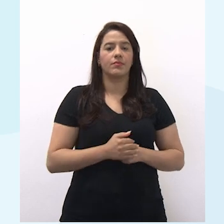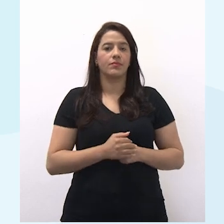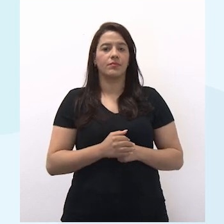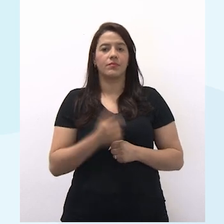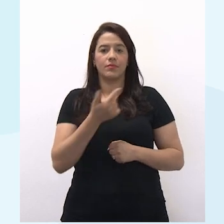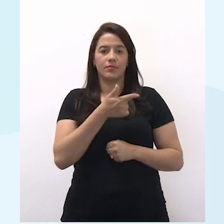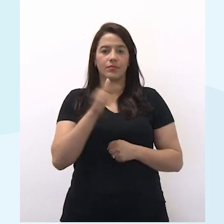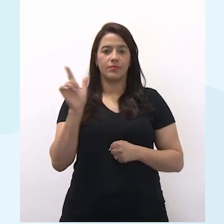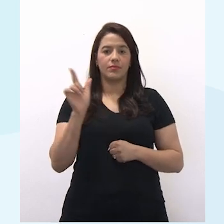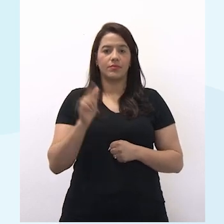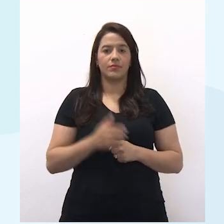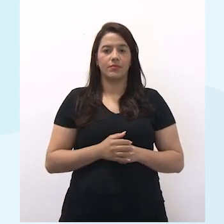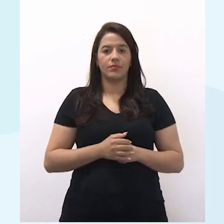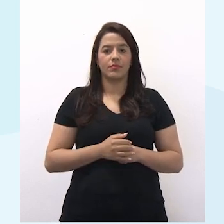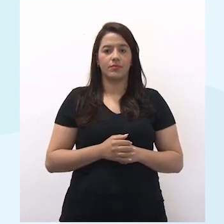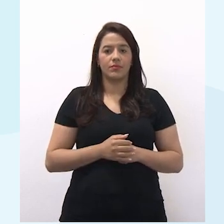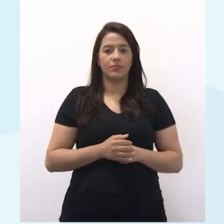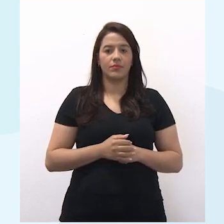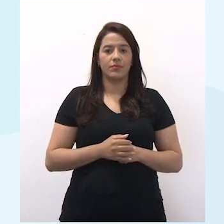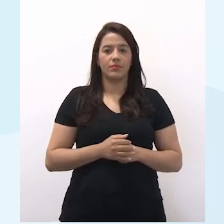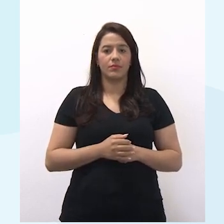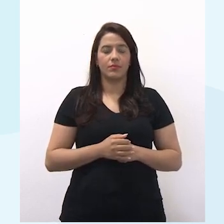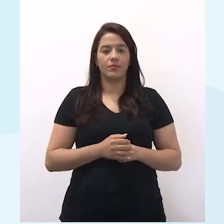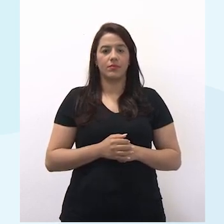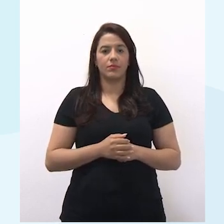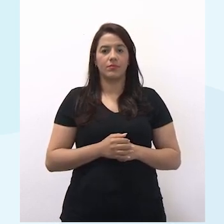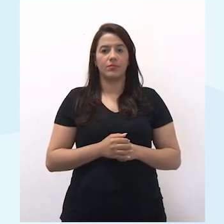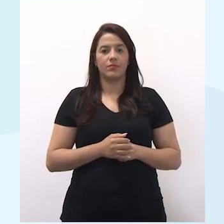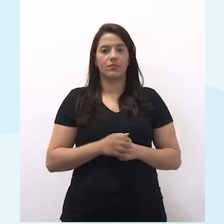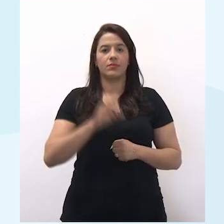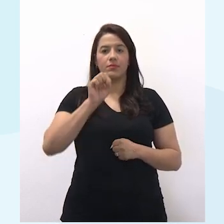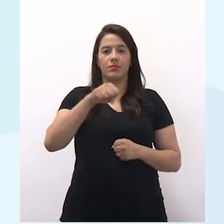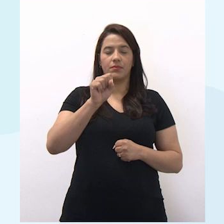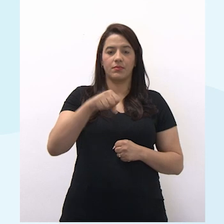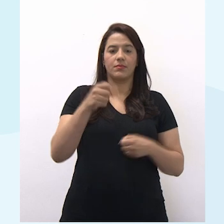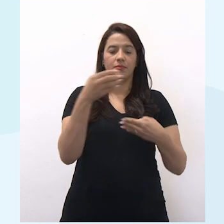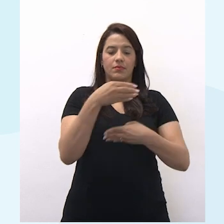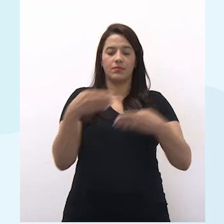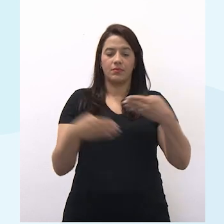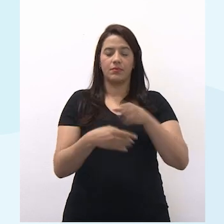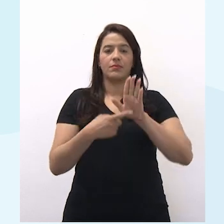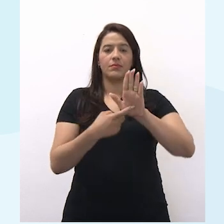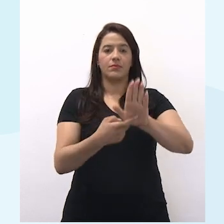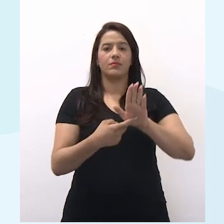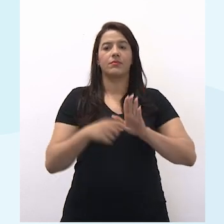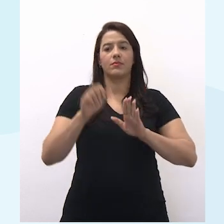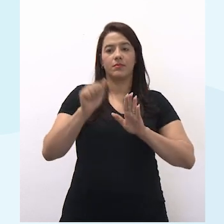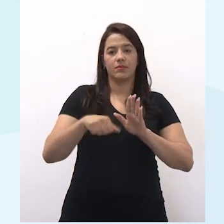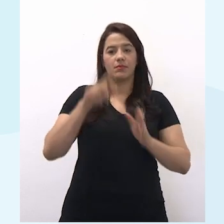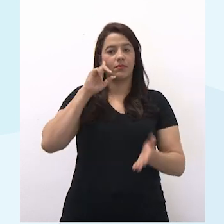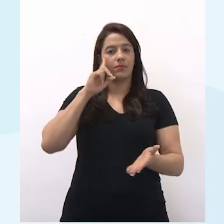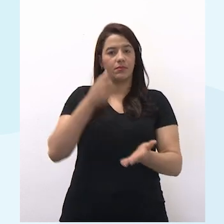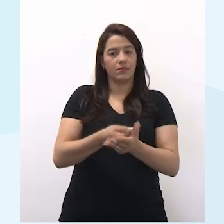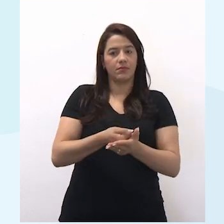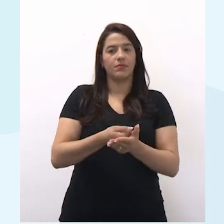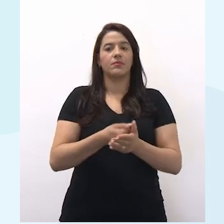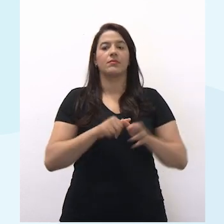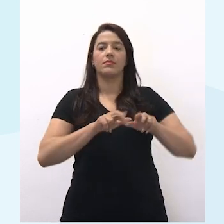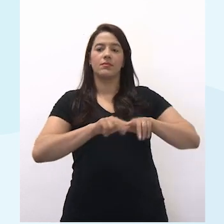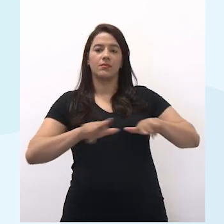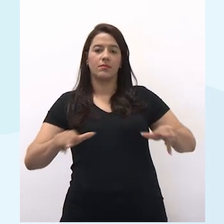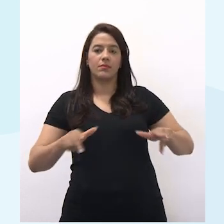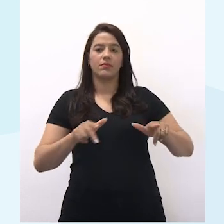próximo... Estou perdida agora, me perdi aqui. Agora, Isso, é esse mesmo. É tomada de decisão,